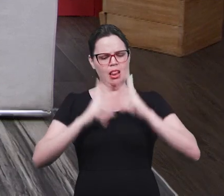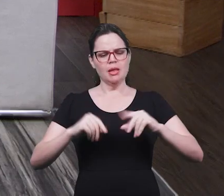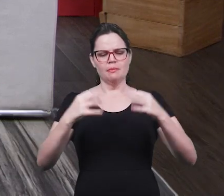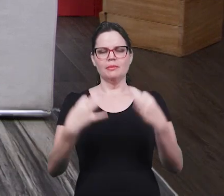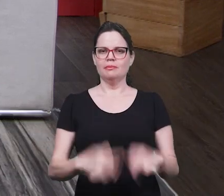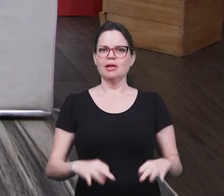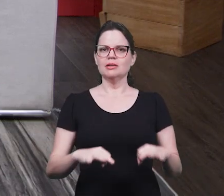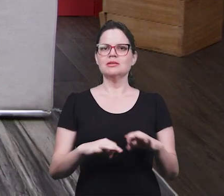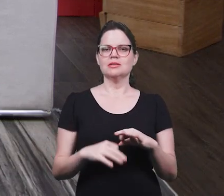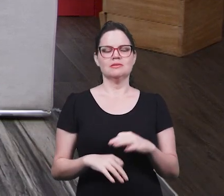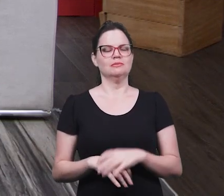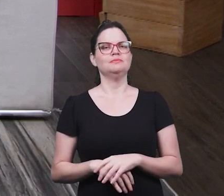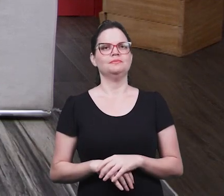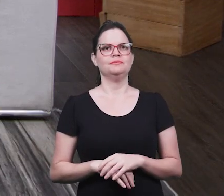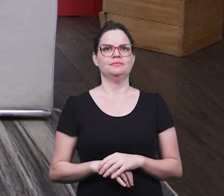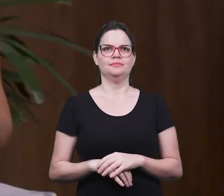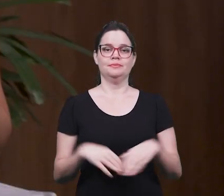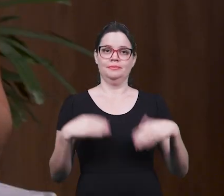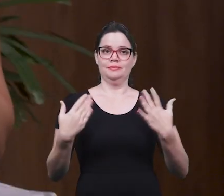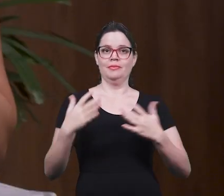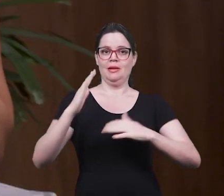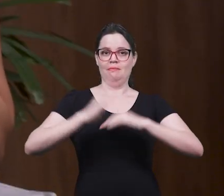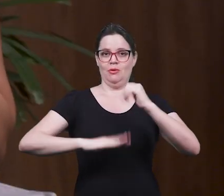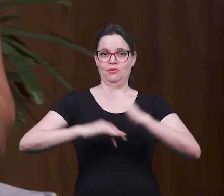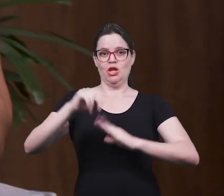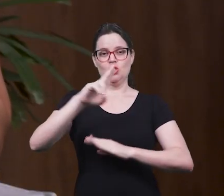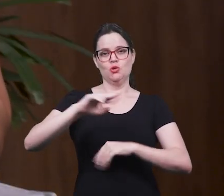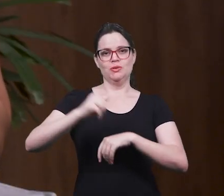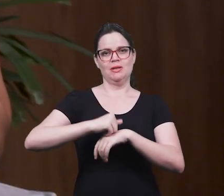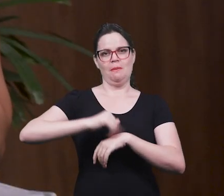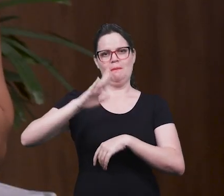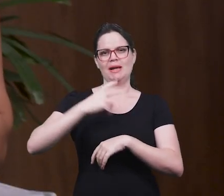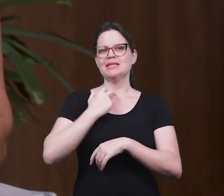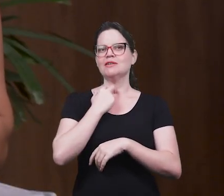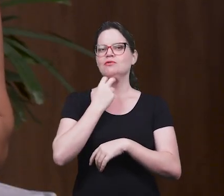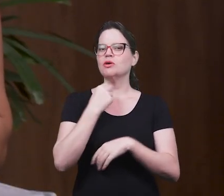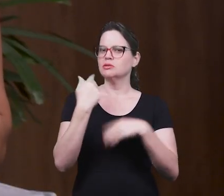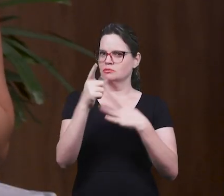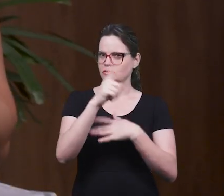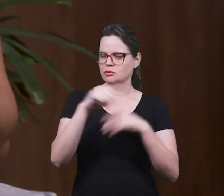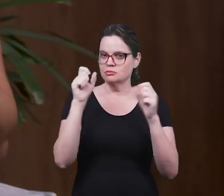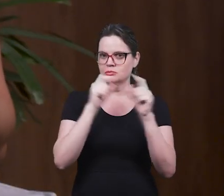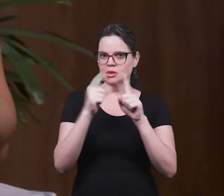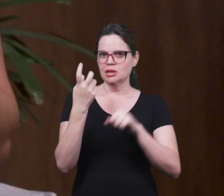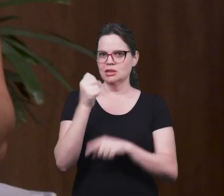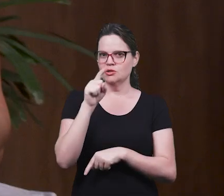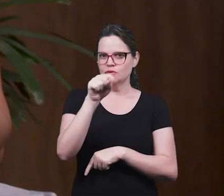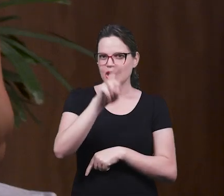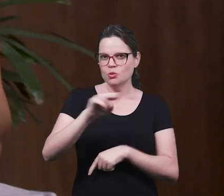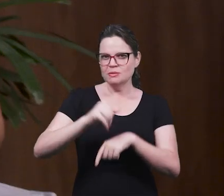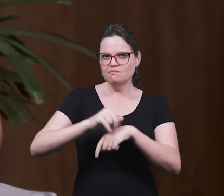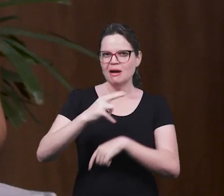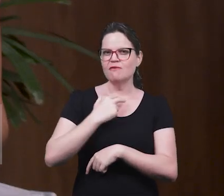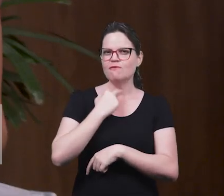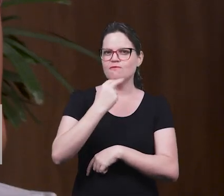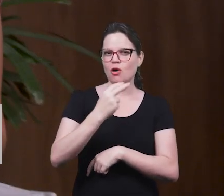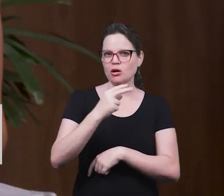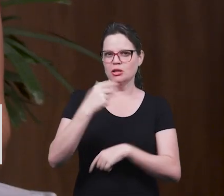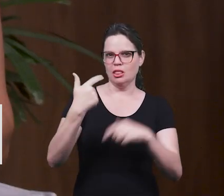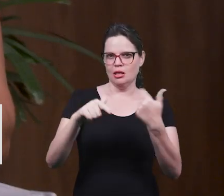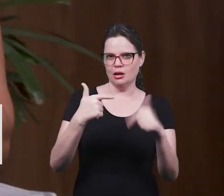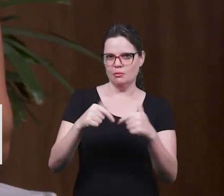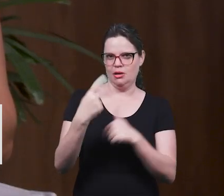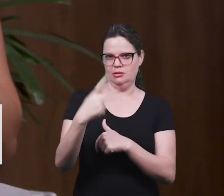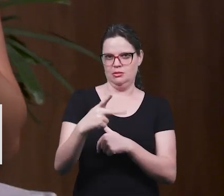vocal mesmo. Isso mesmo. E aí, para esses profissionais da voz, fica esse alerta. Se sua voz é seu instrumento de